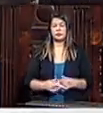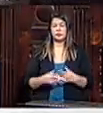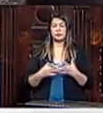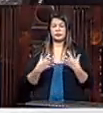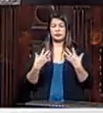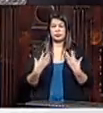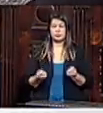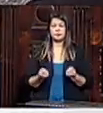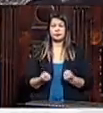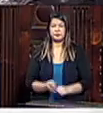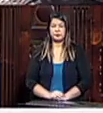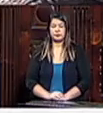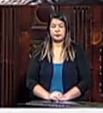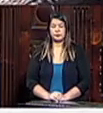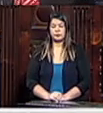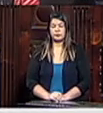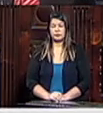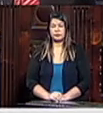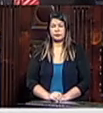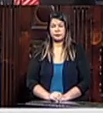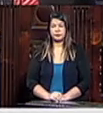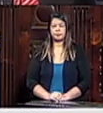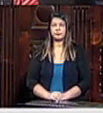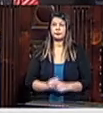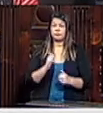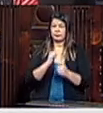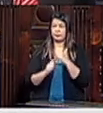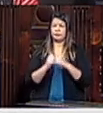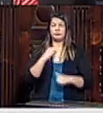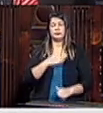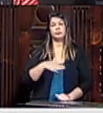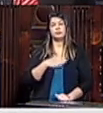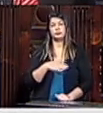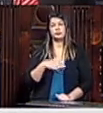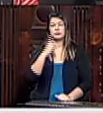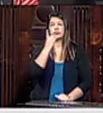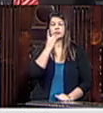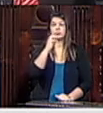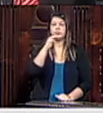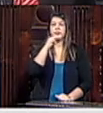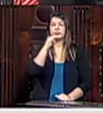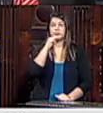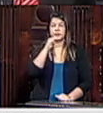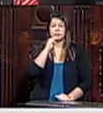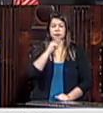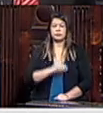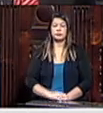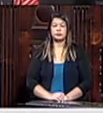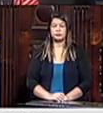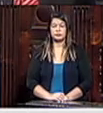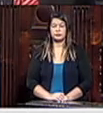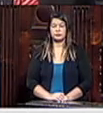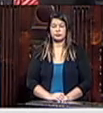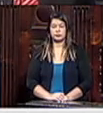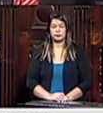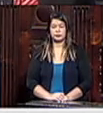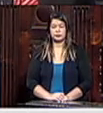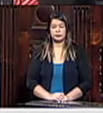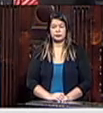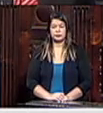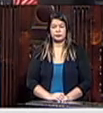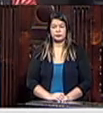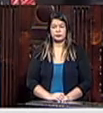Favorável, senhor presidente. Pela Comissão de Esporte e Lazer, deputado Chiquinho da Mangueira.